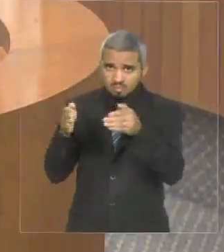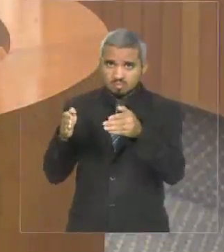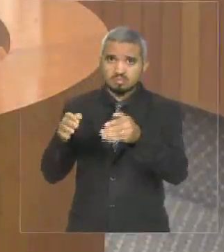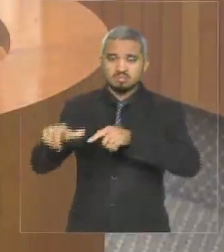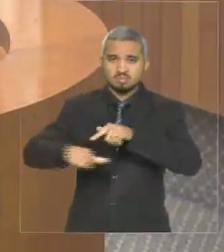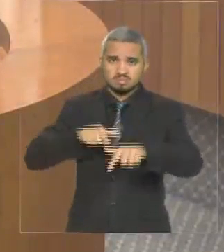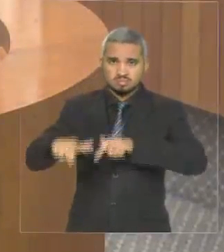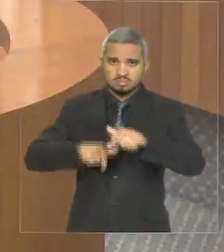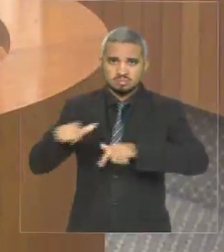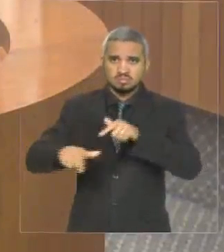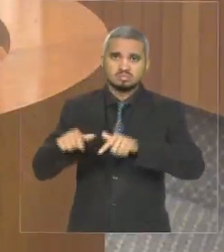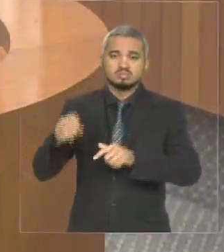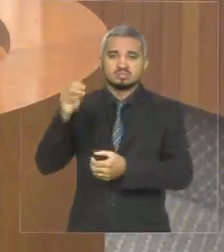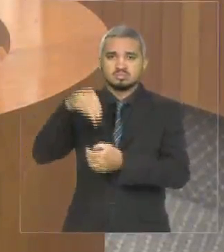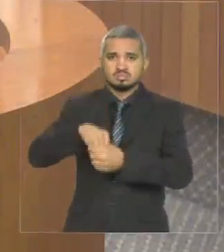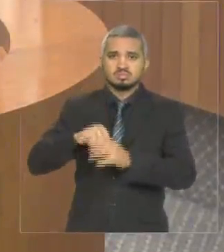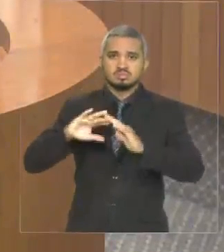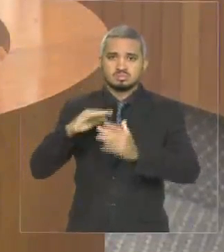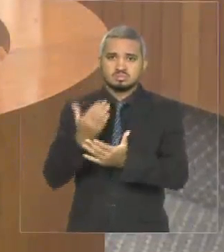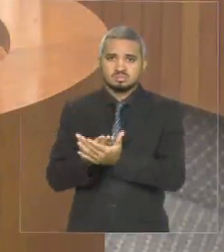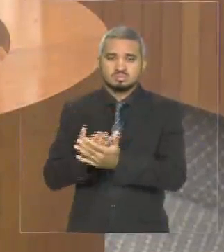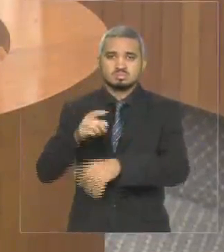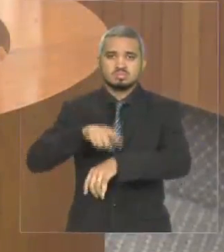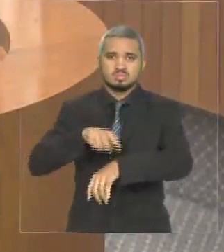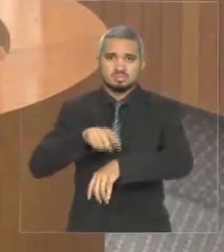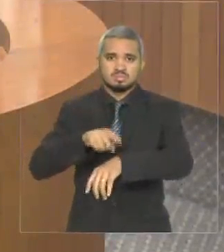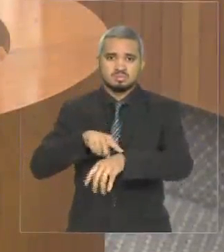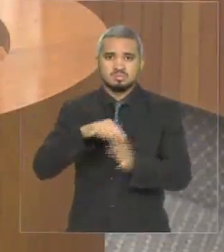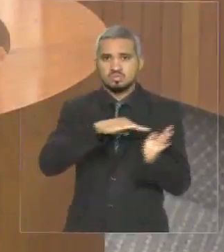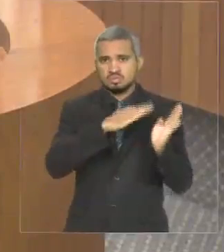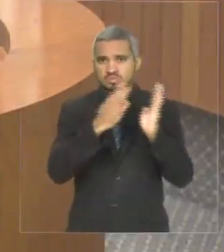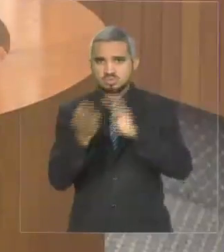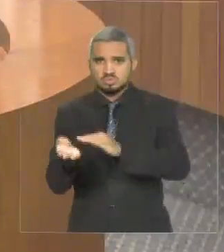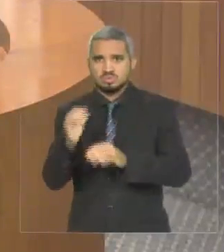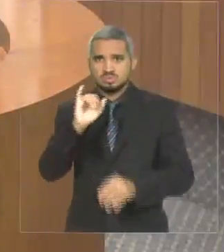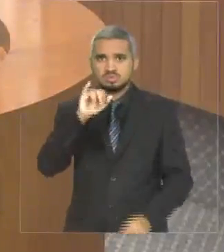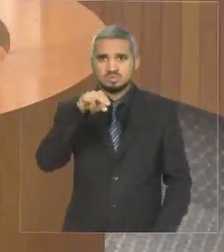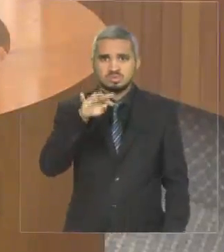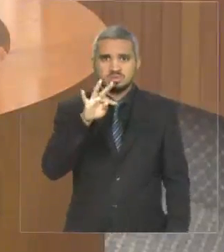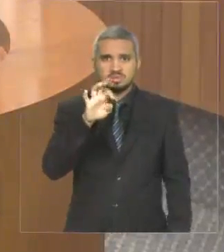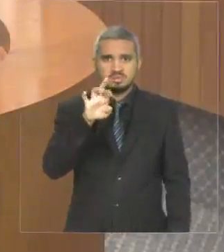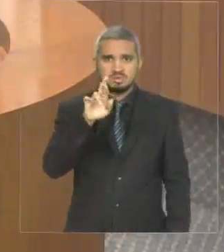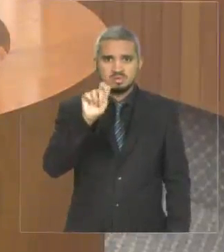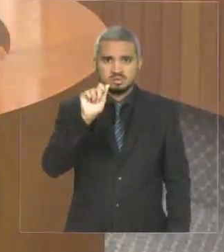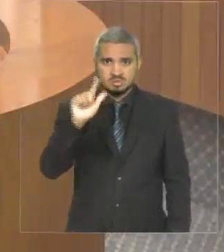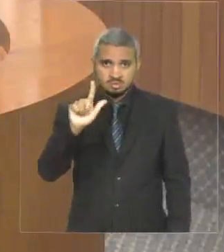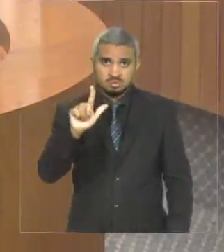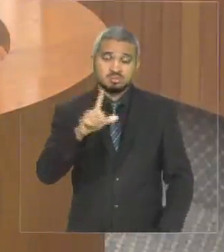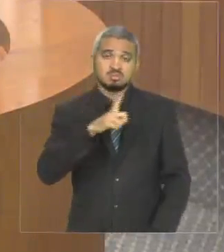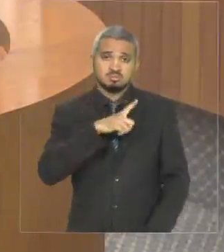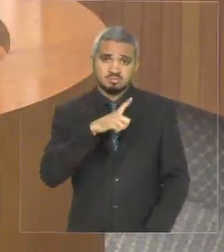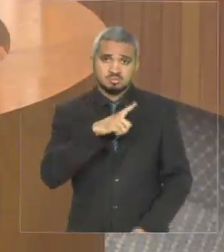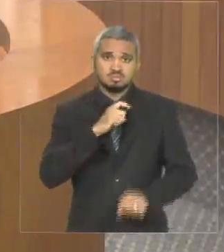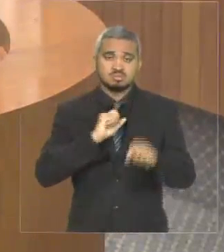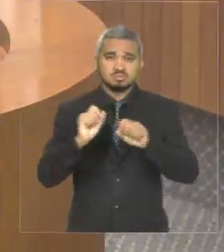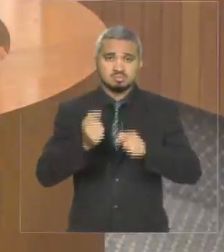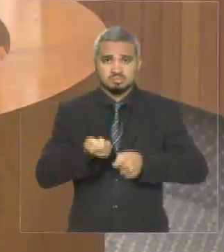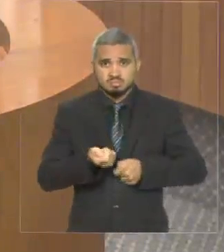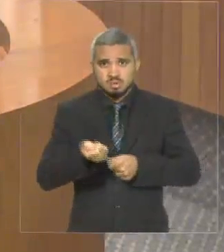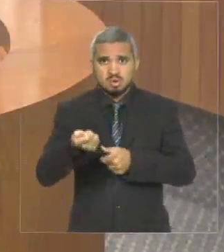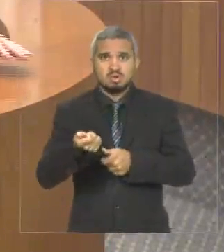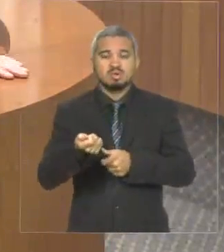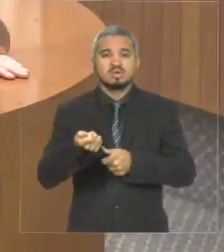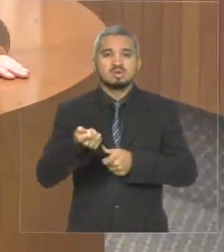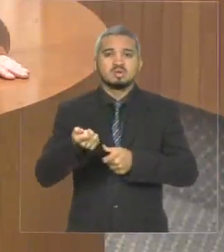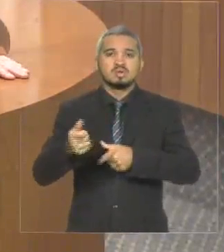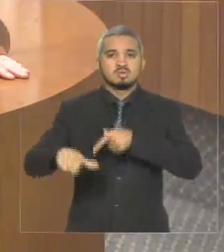docência nas unidades de tempo integral, os quais farão jus à gratificação por exercício em